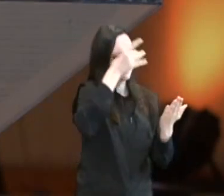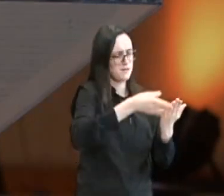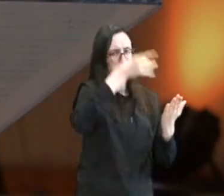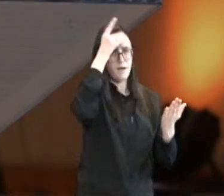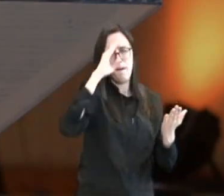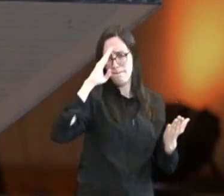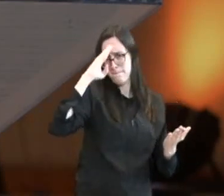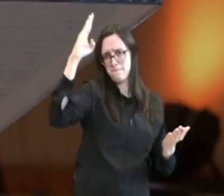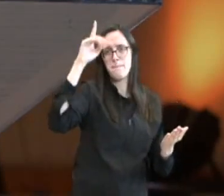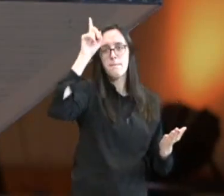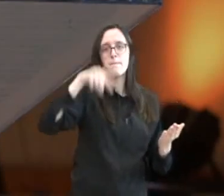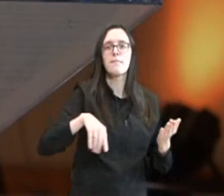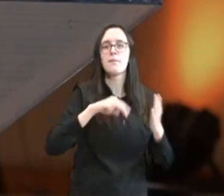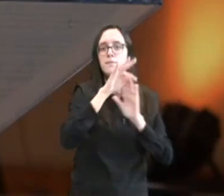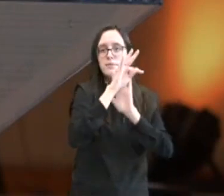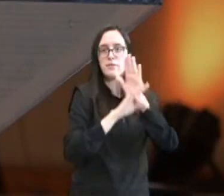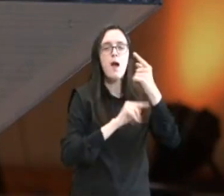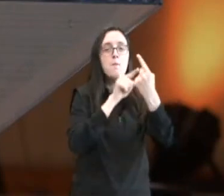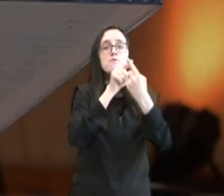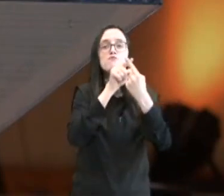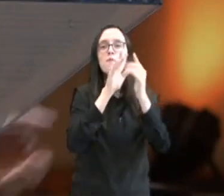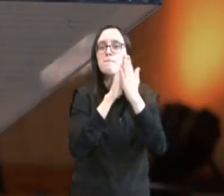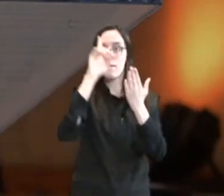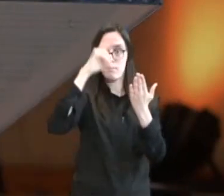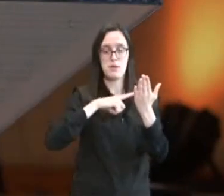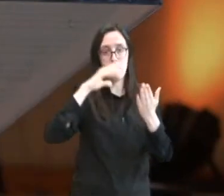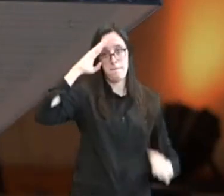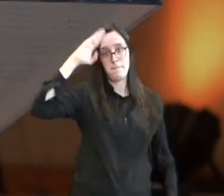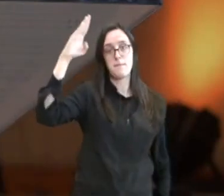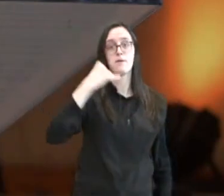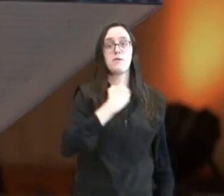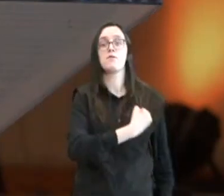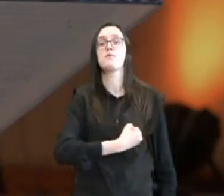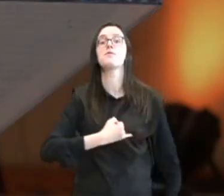principalmente o texto áureo da Bíblia, que é João